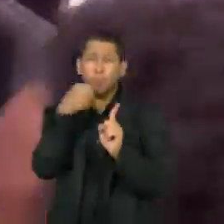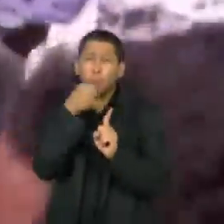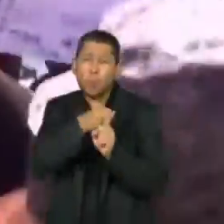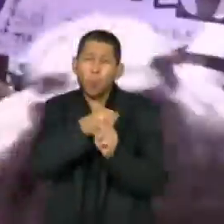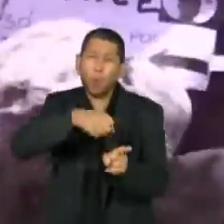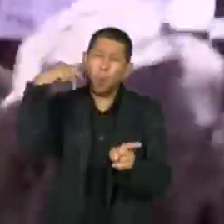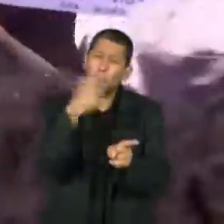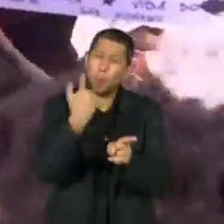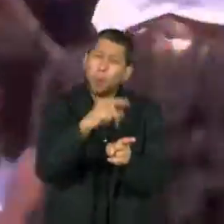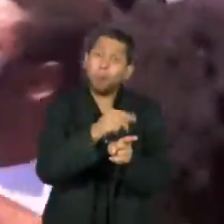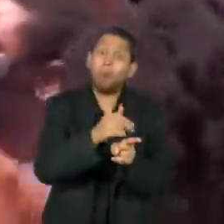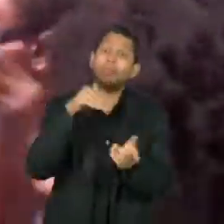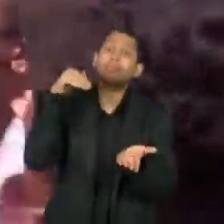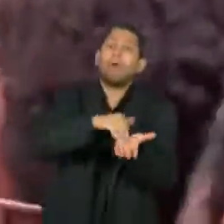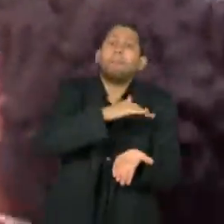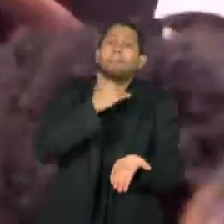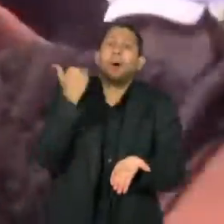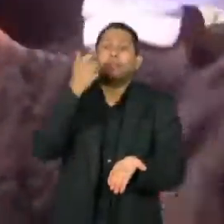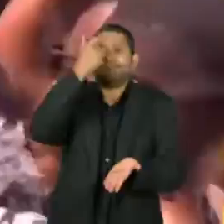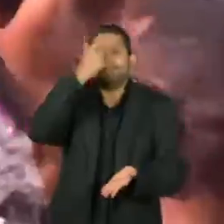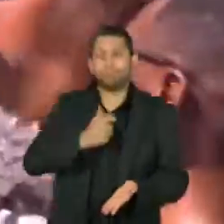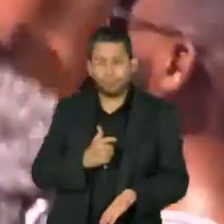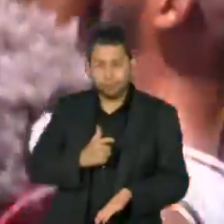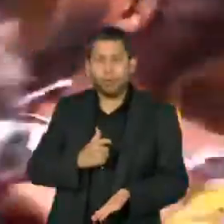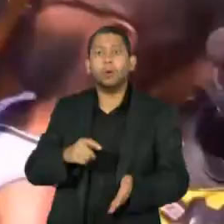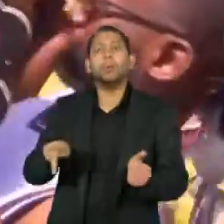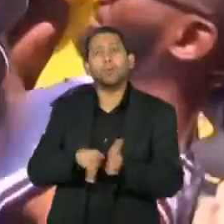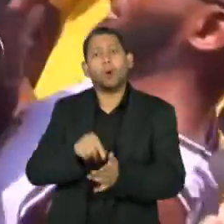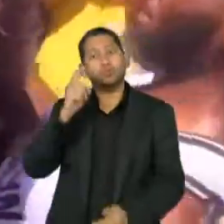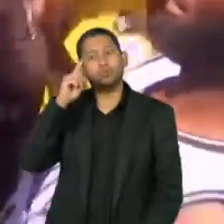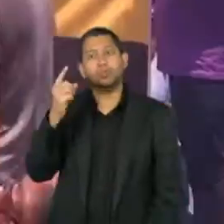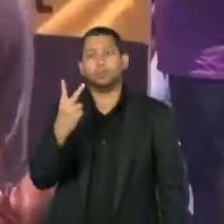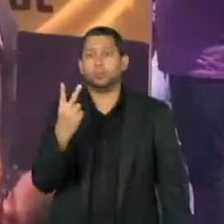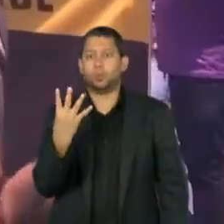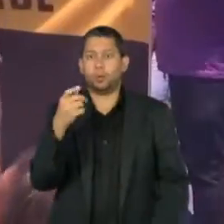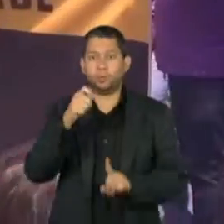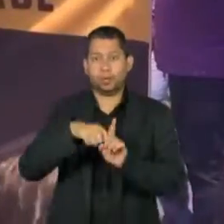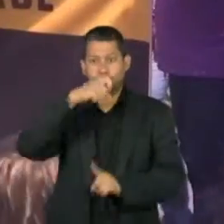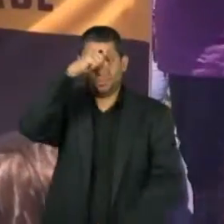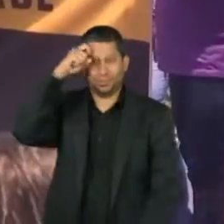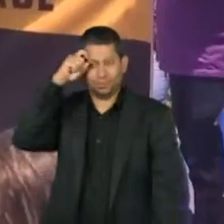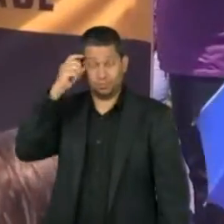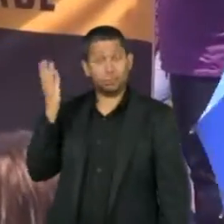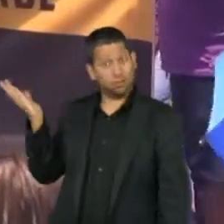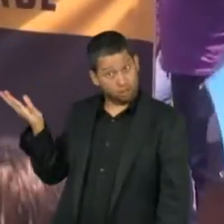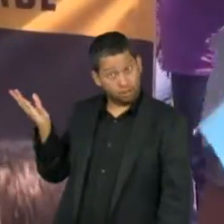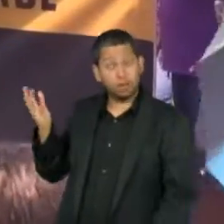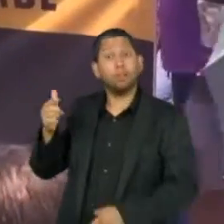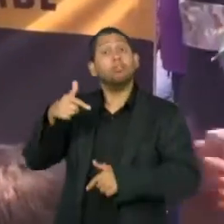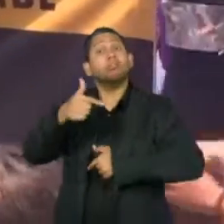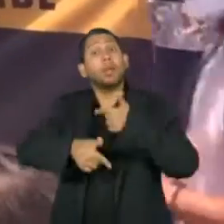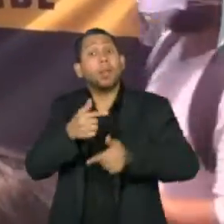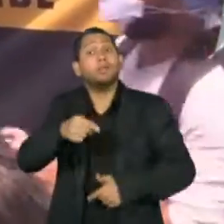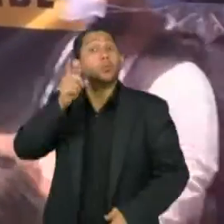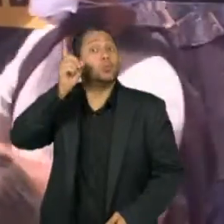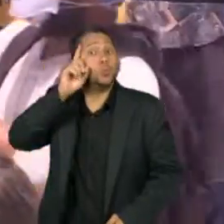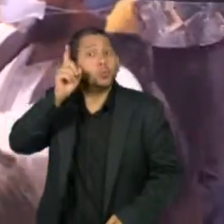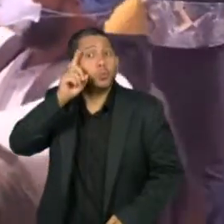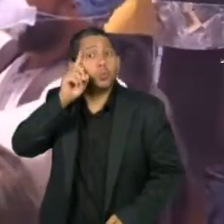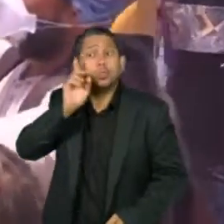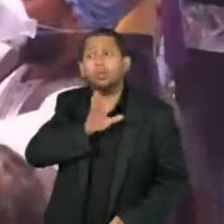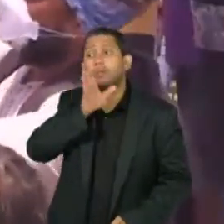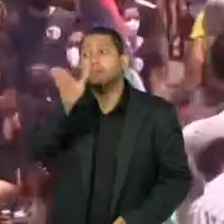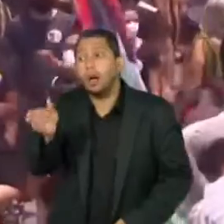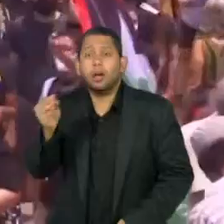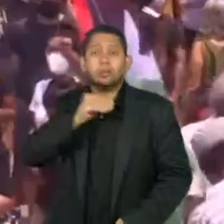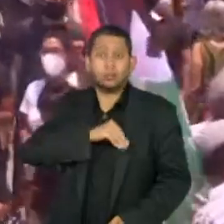da Tijuca, zona oeste carioca, no dia 24 de janeiro. O africano trabalhava por diárias no local,